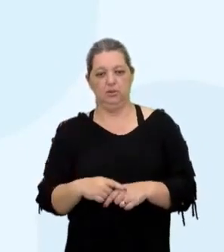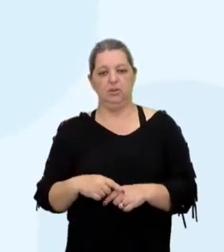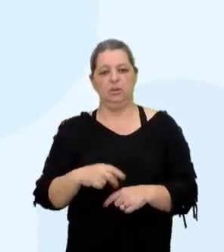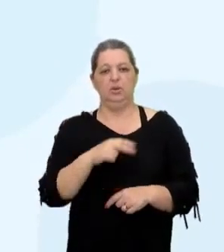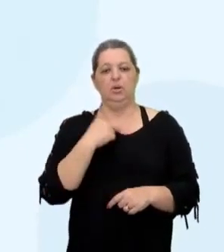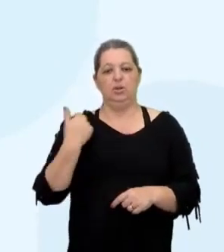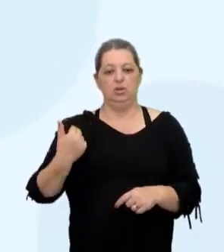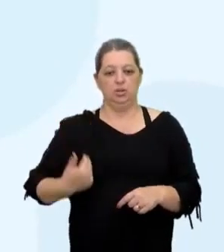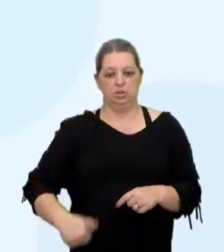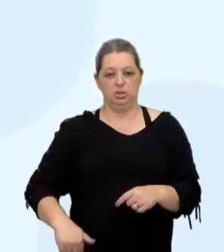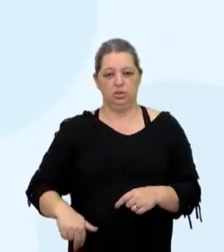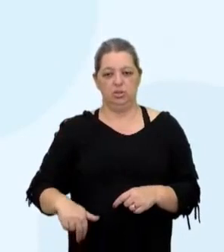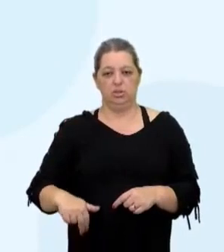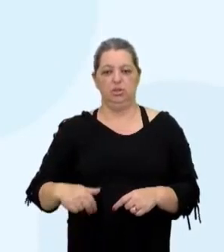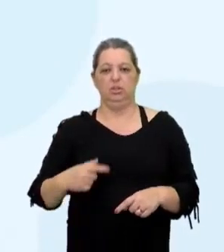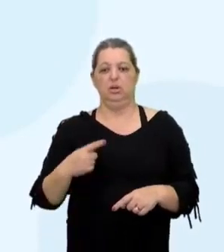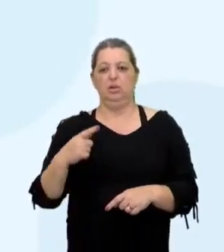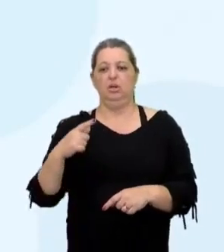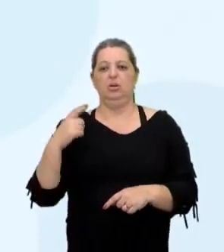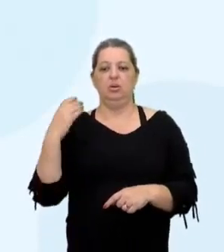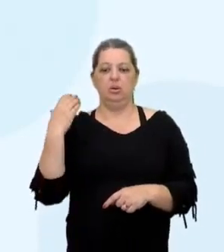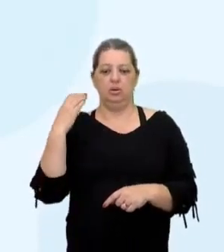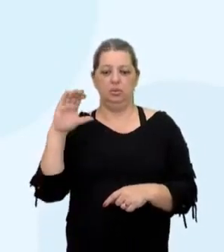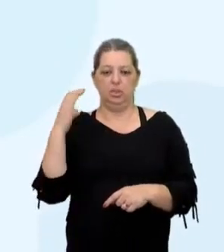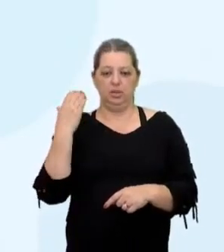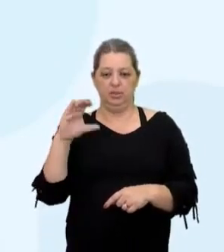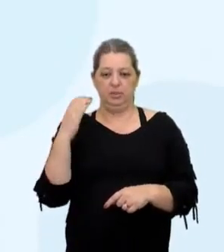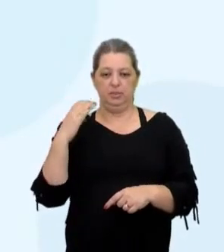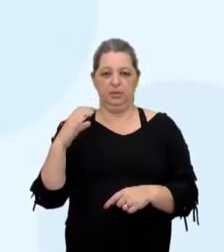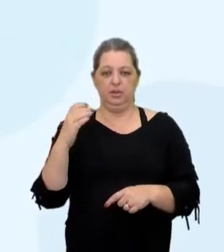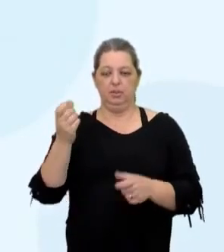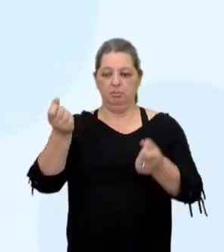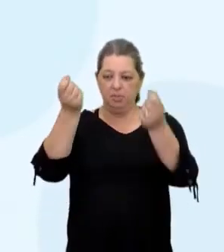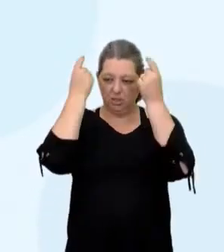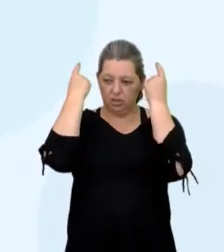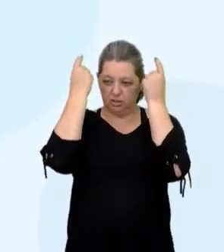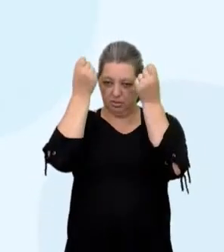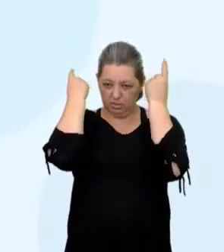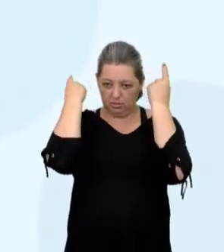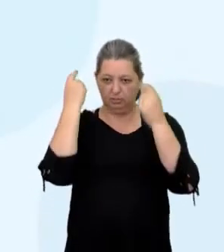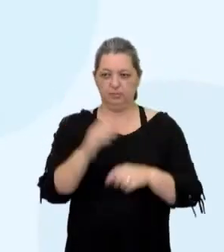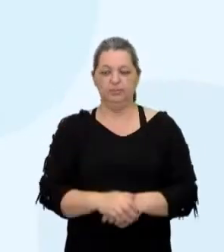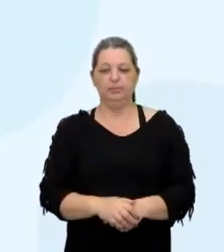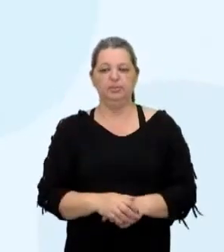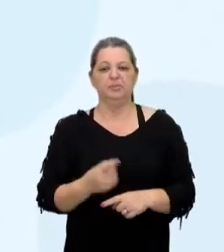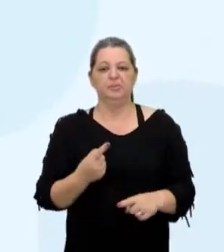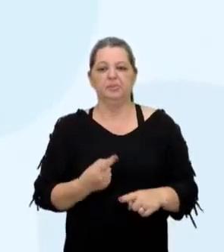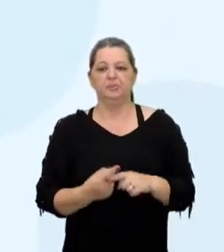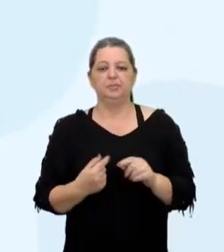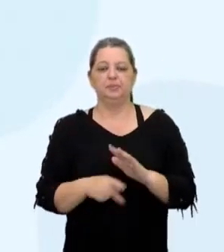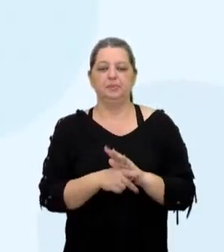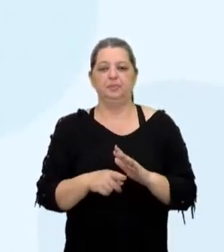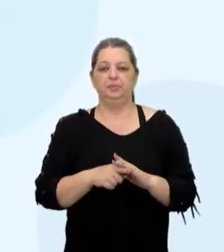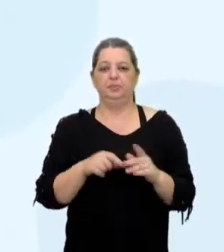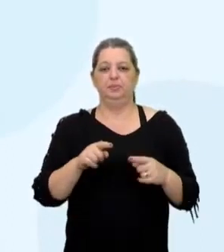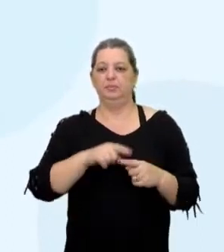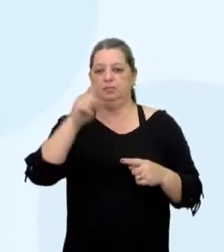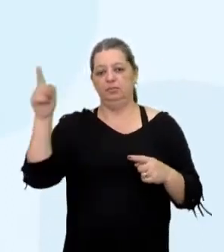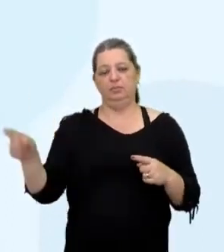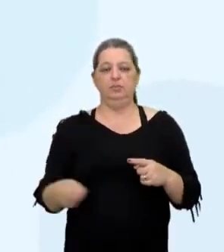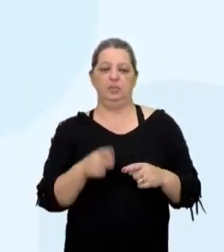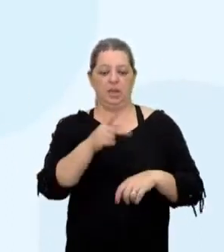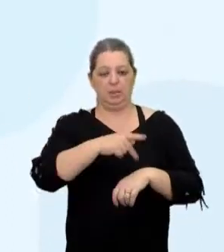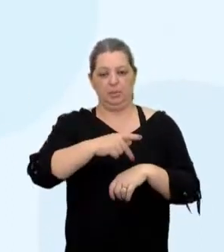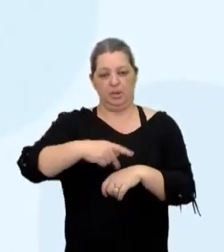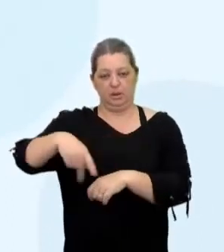e a Colômbia, né, dando destaque aí para postos de trabalho no setor de energias renováveis por país